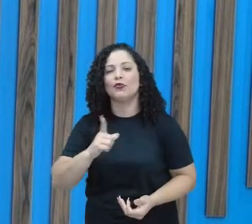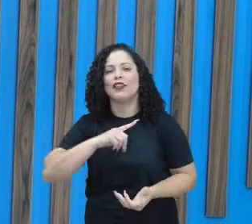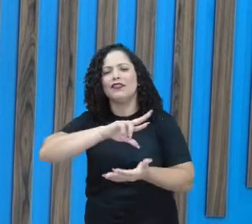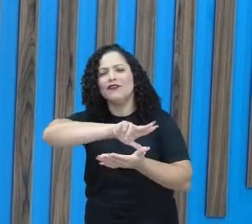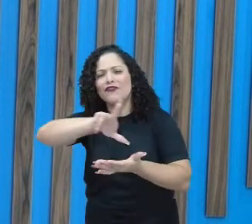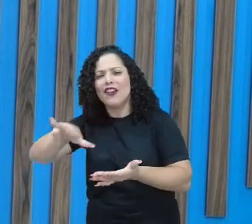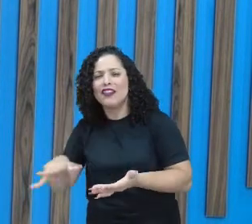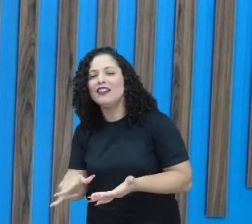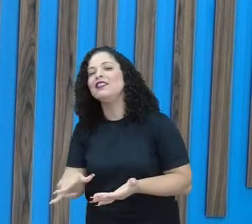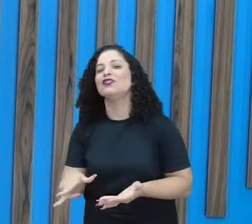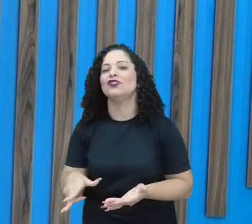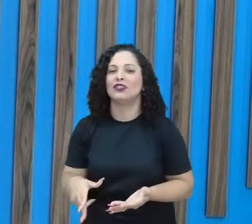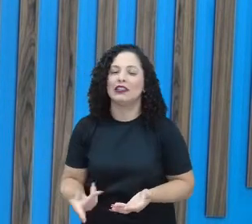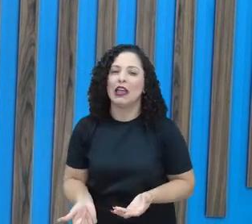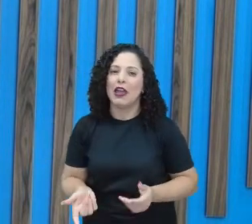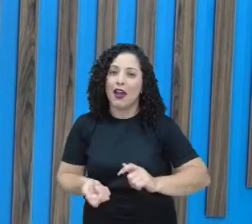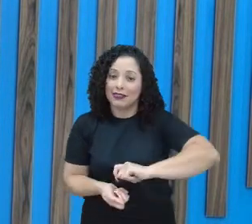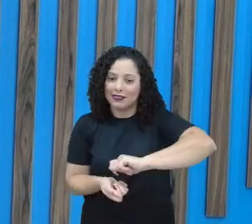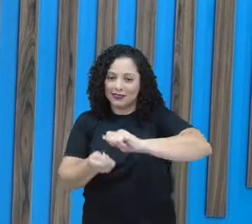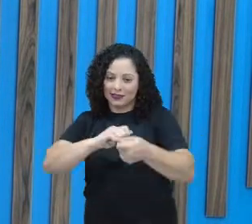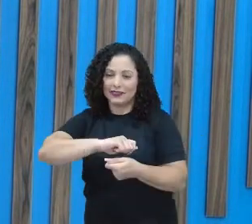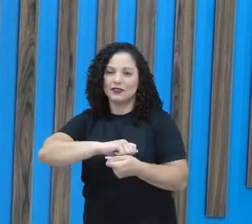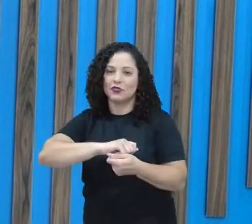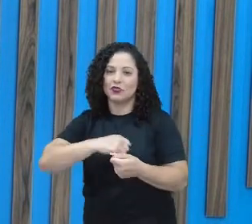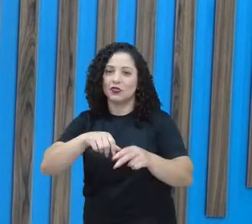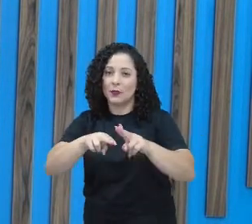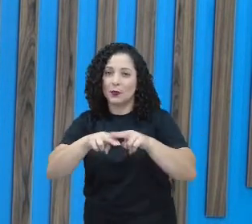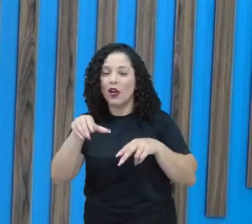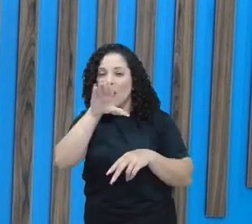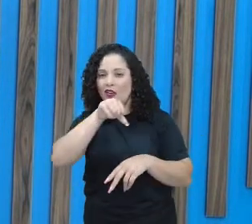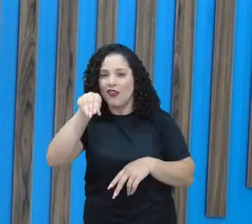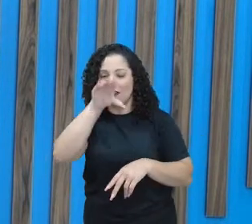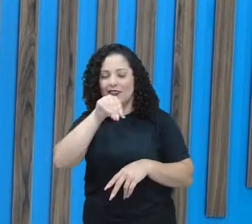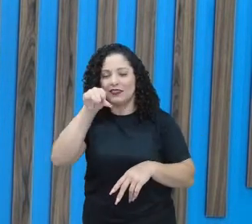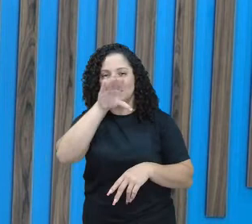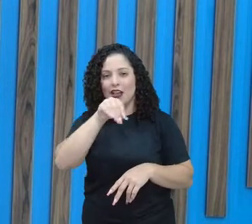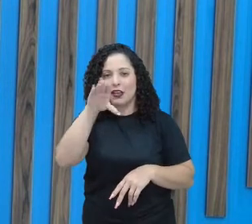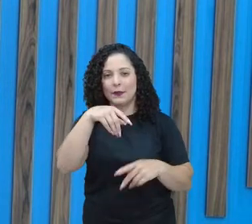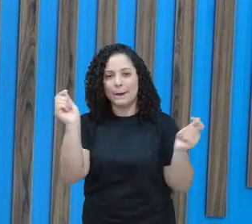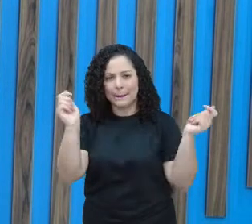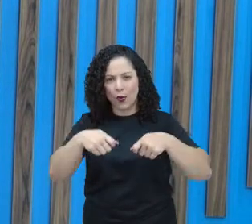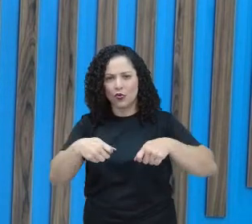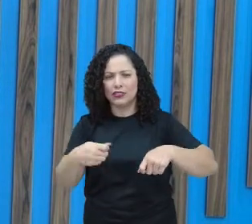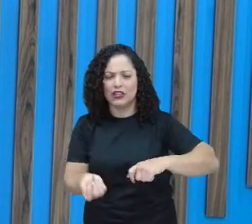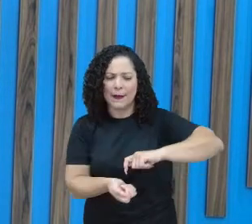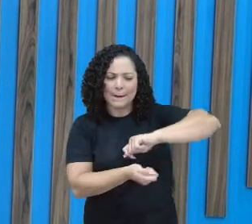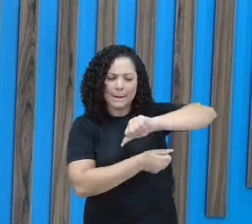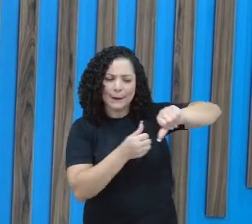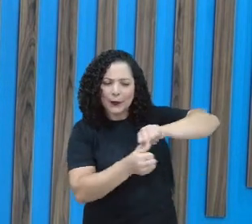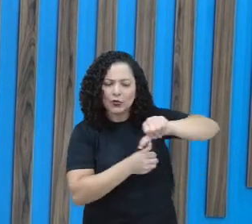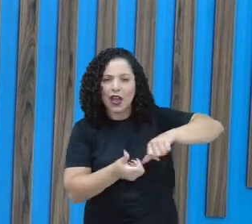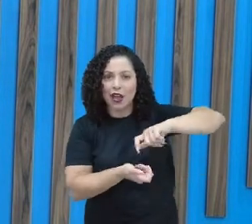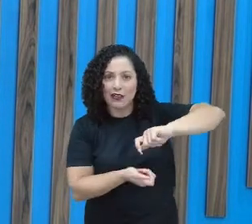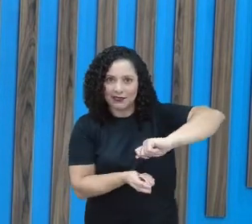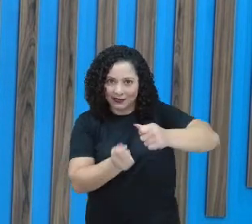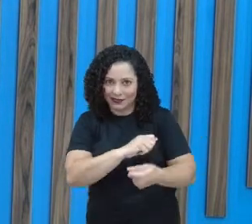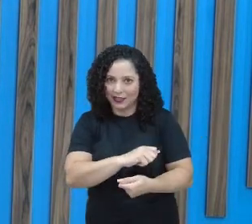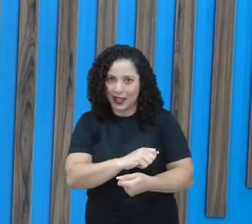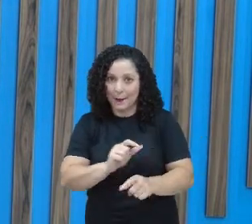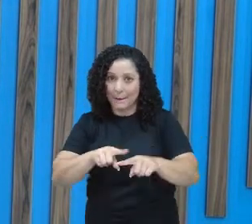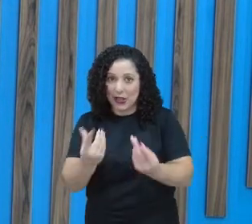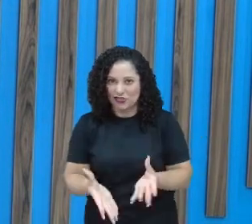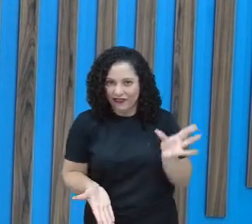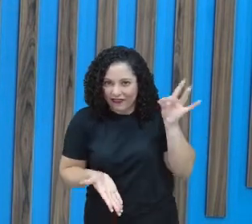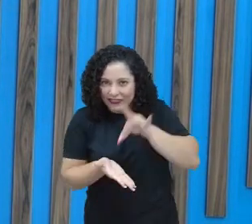mesmos contos, porque a oralidade, ela permite essa modificação, mas a essência permanece,